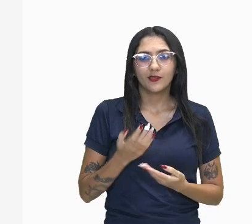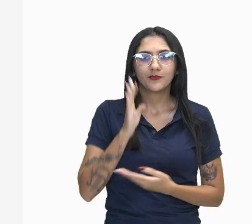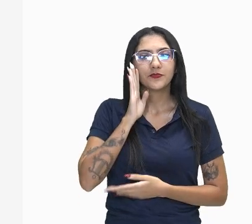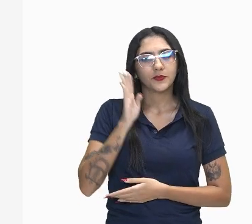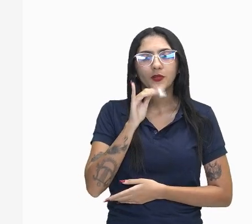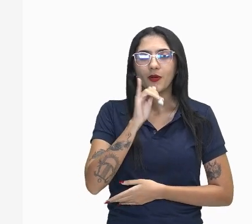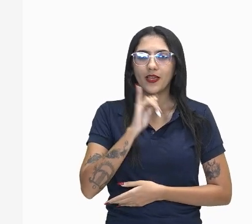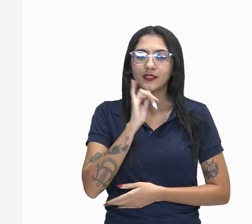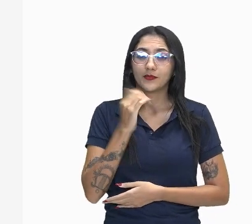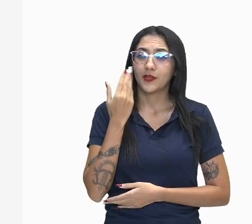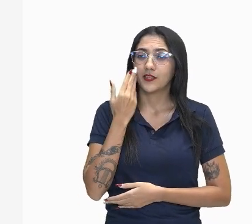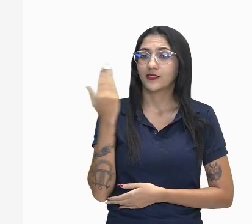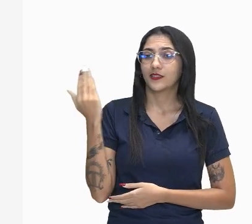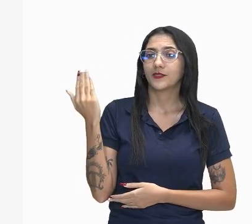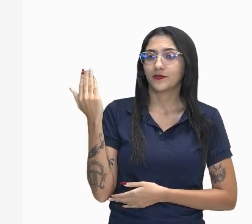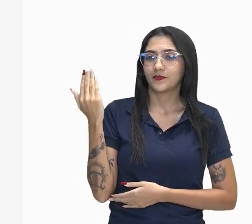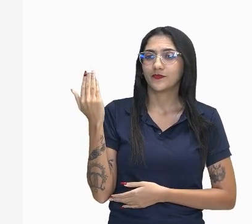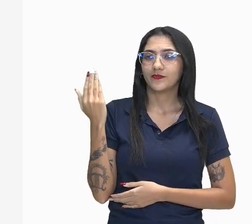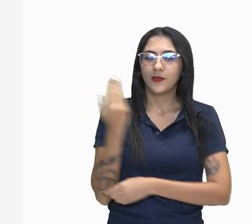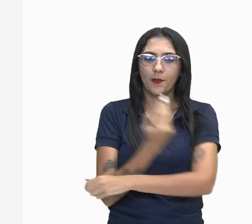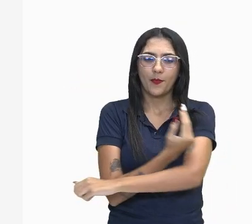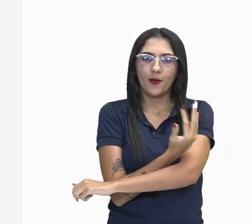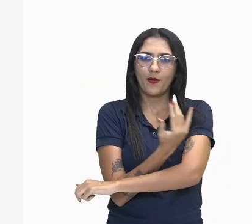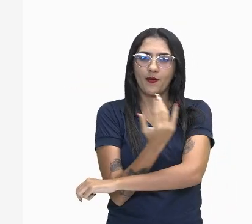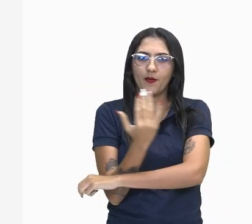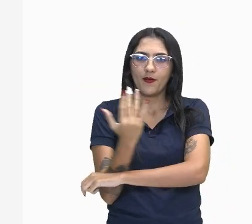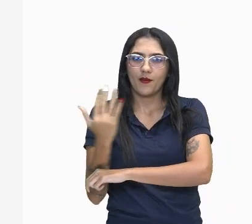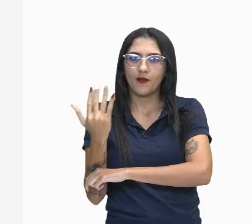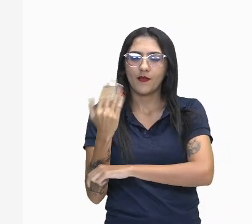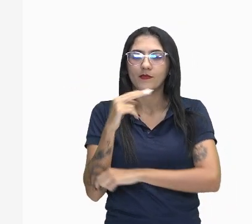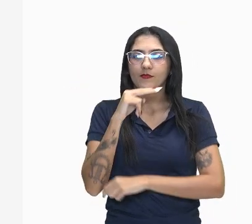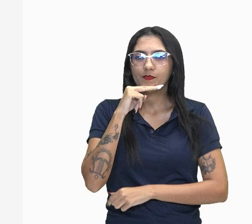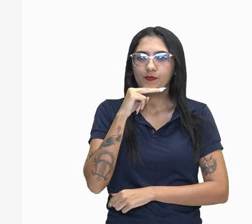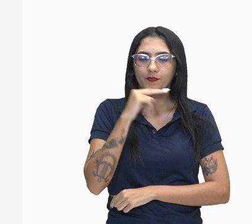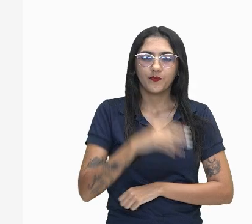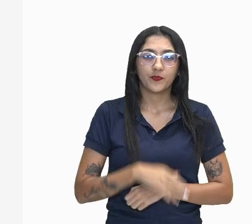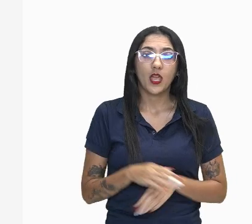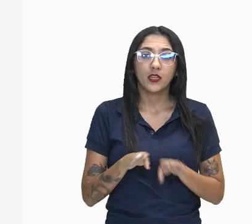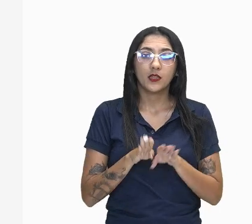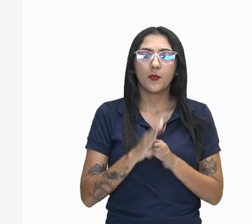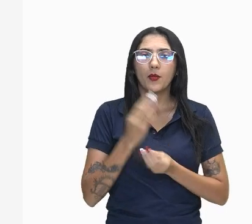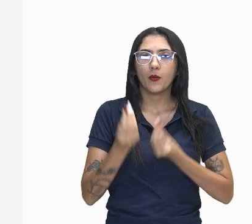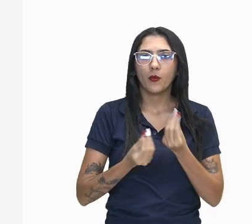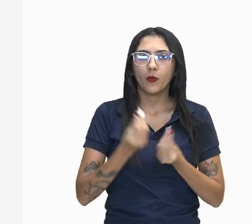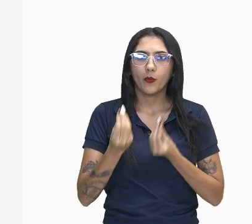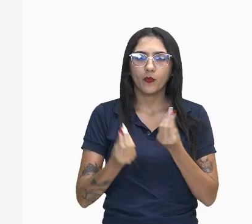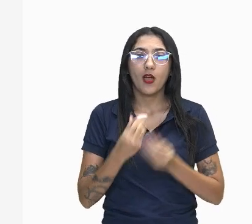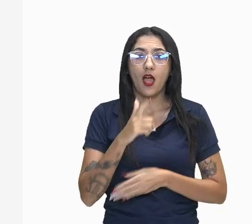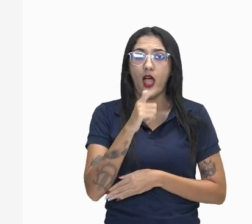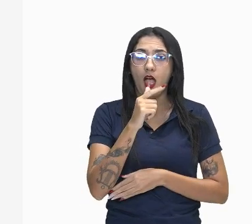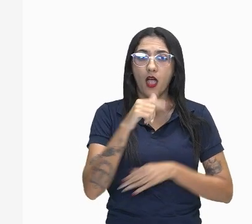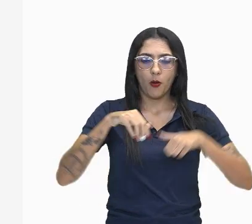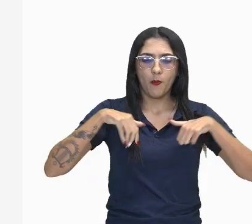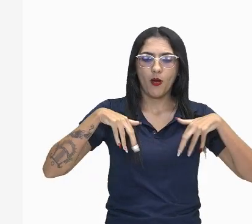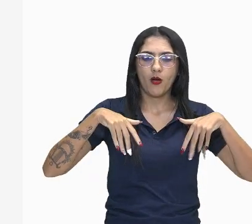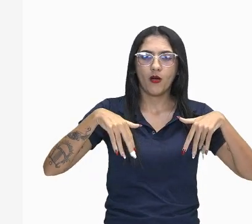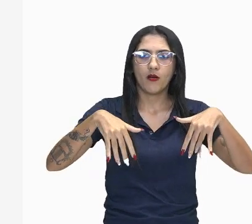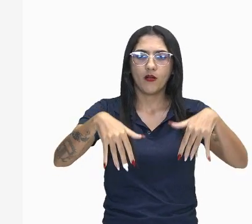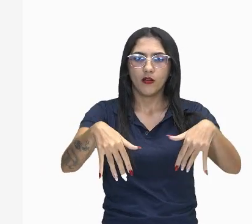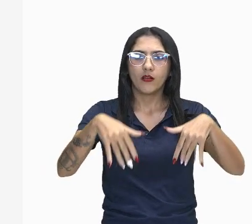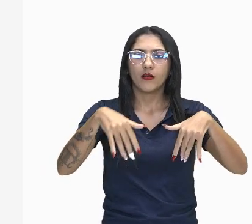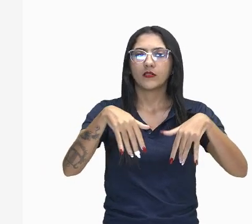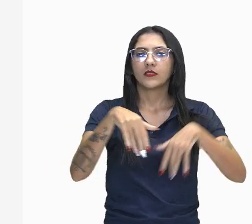da cana-de-açúcar. Mas também as técnicas de irrigação vão ser usadas,